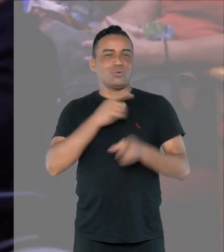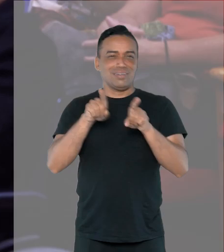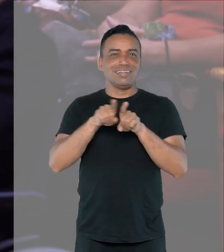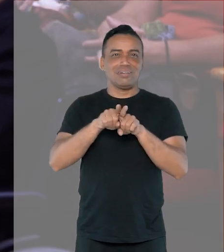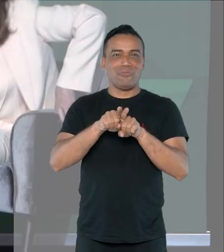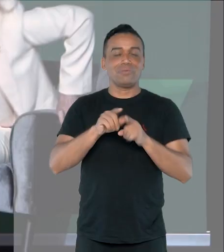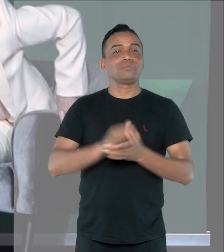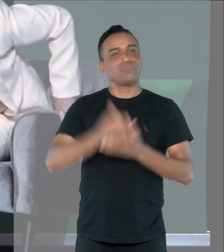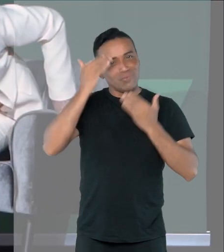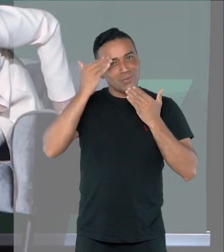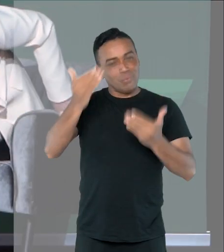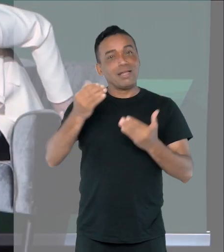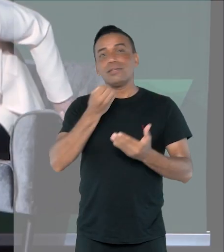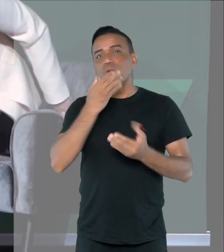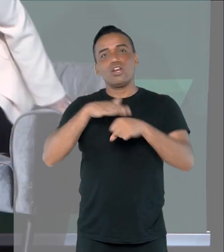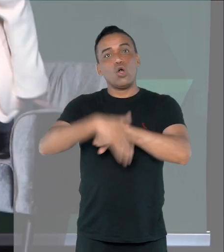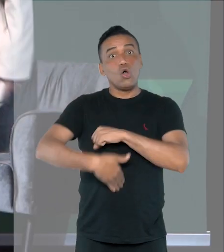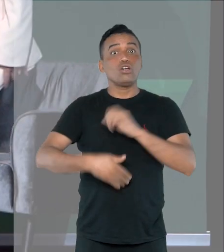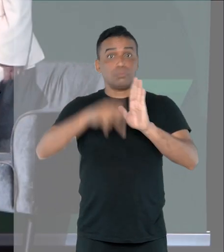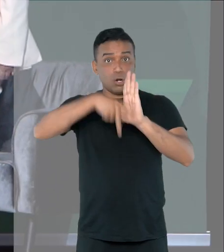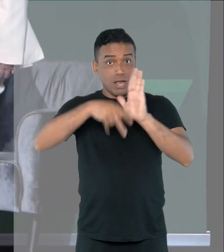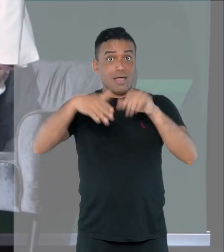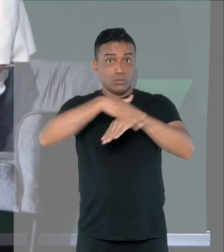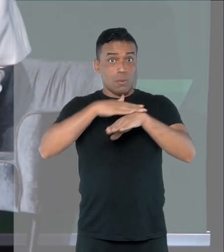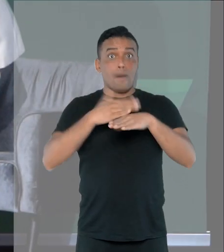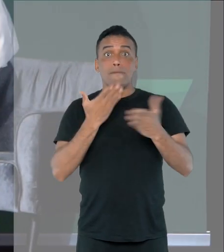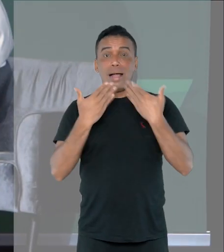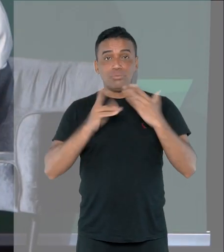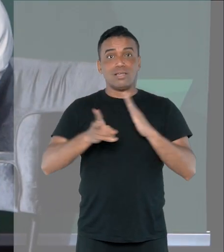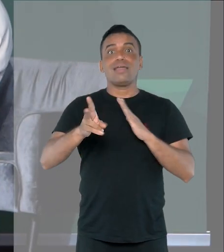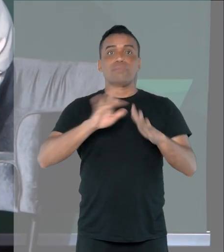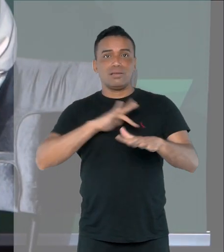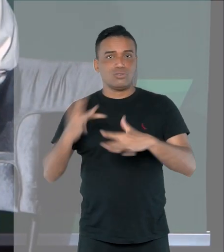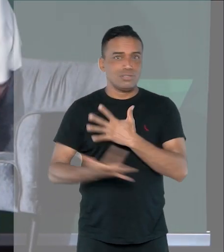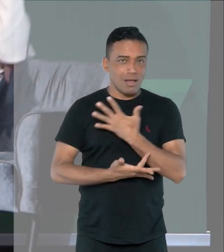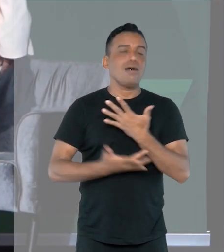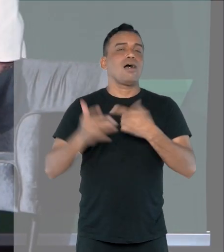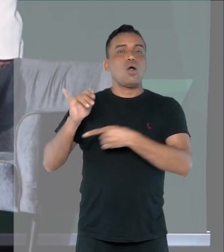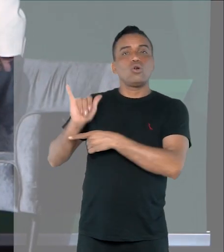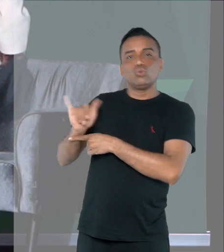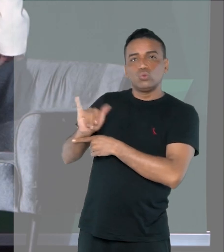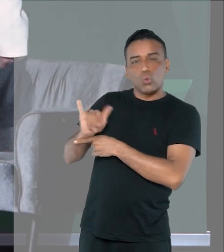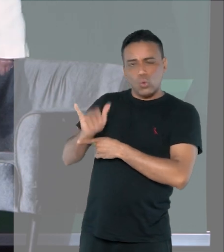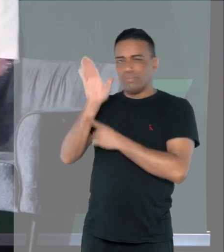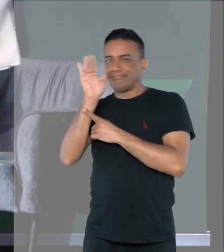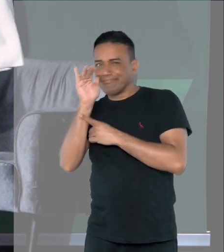também. Vamos, Igor. Gente, muito obrigado. Boa noite. Acompanho Sempre um Papo nas redes sociais, o canal Sempre um